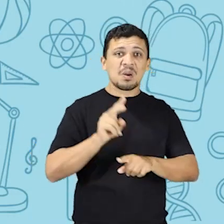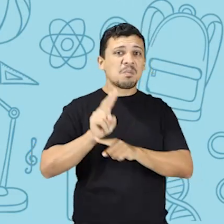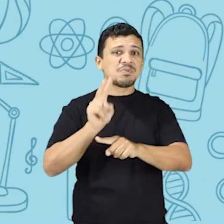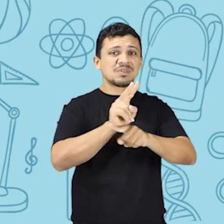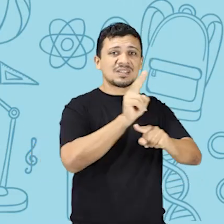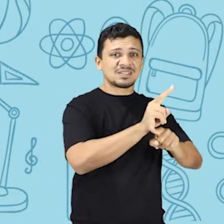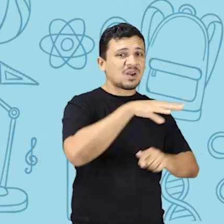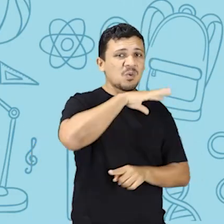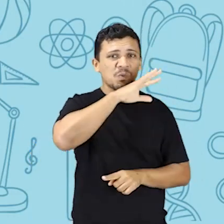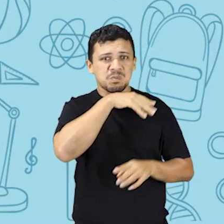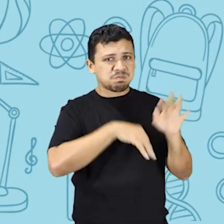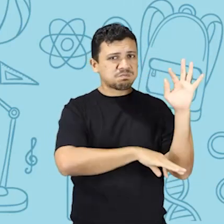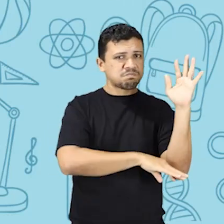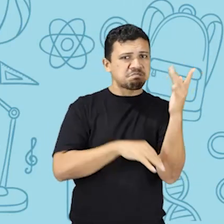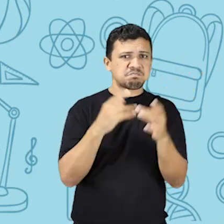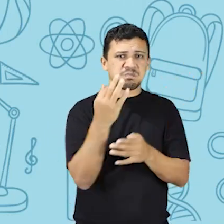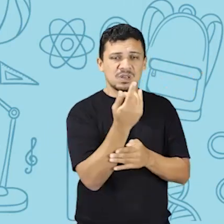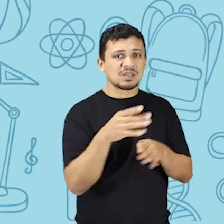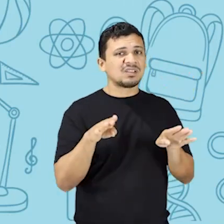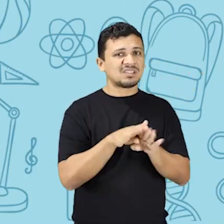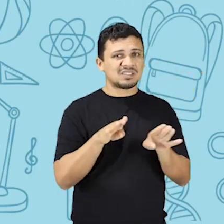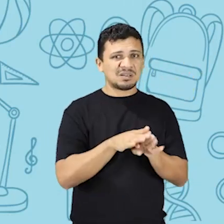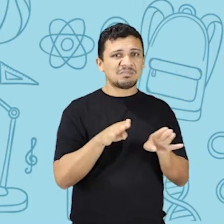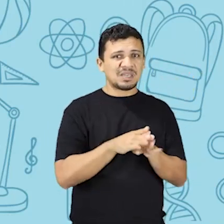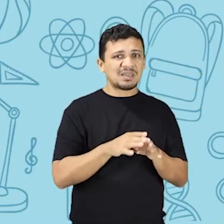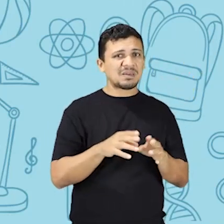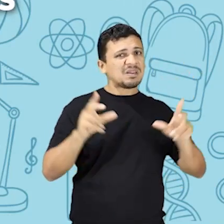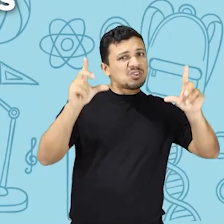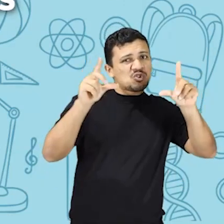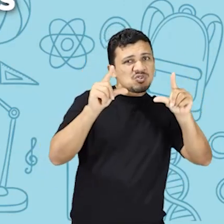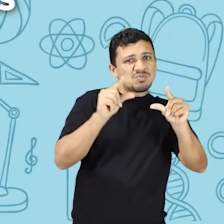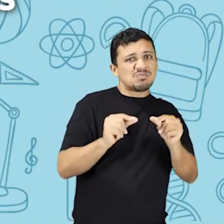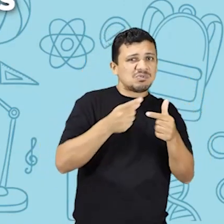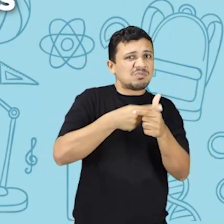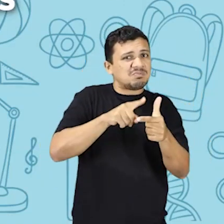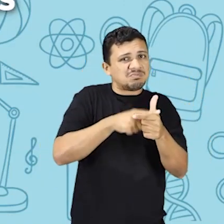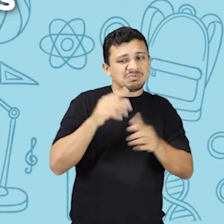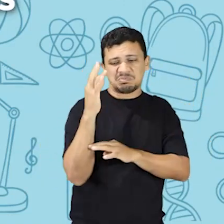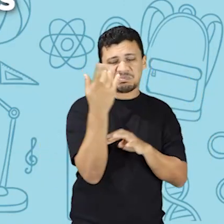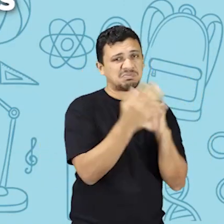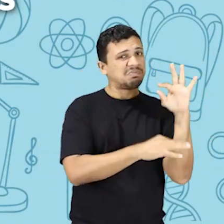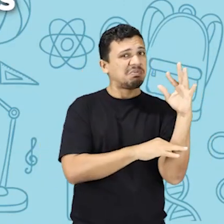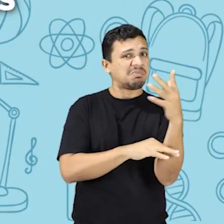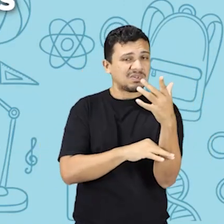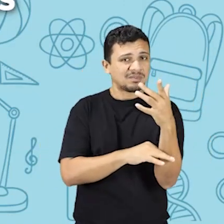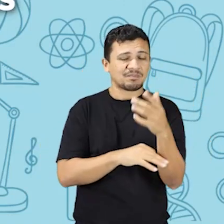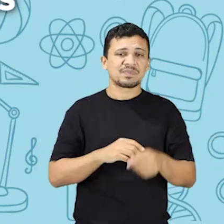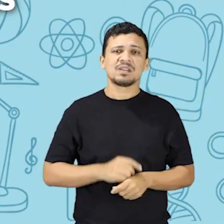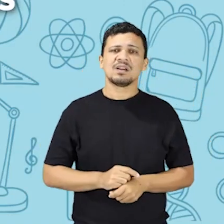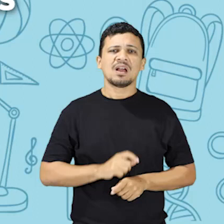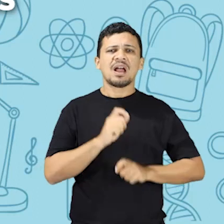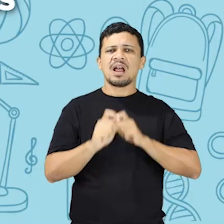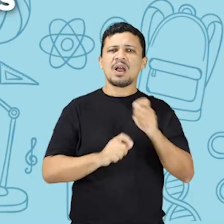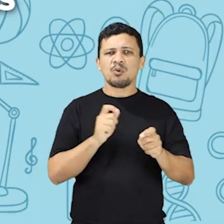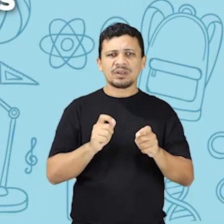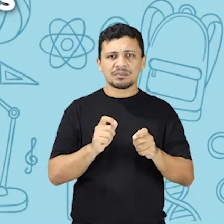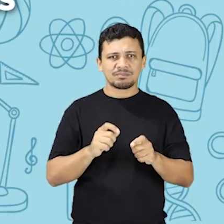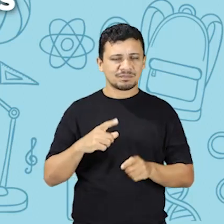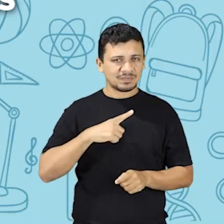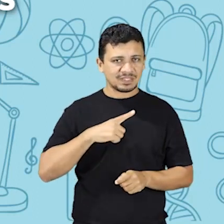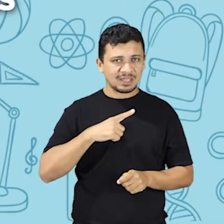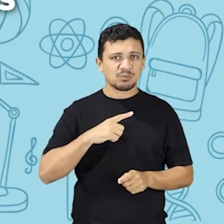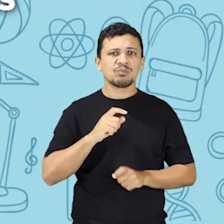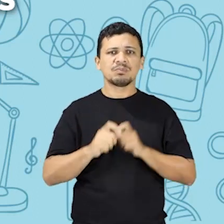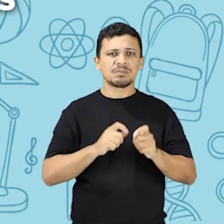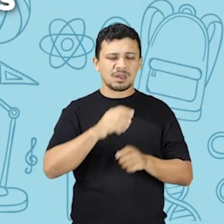da biodiversidade e mitigação da crise climática. Segundo a Agência Brasil, o quadro Geológicas